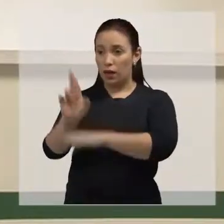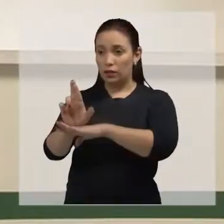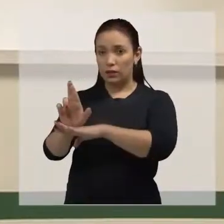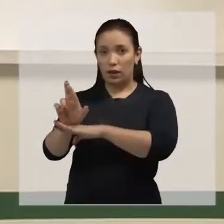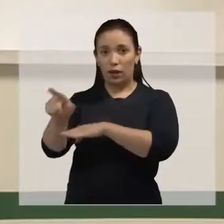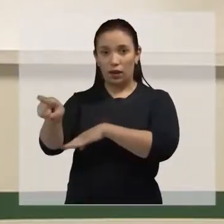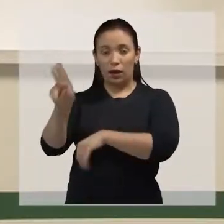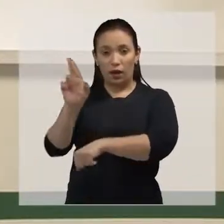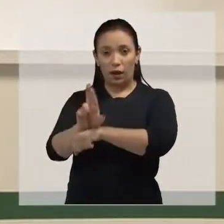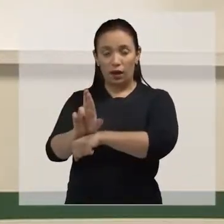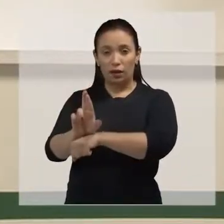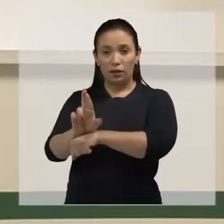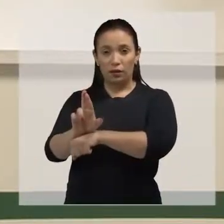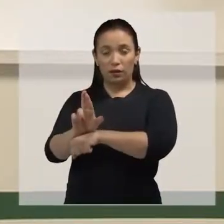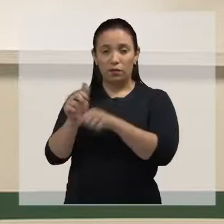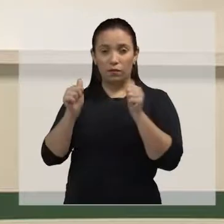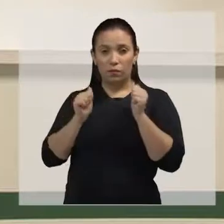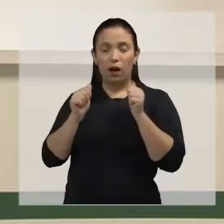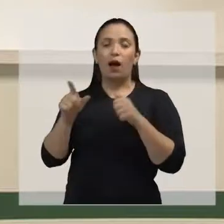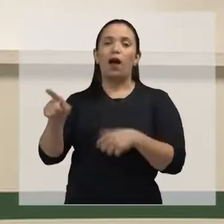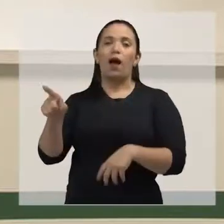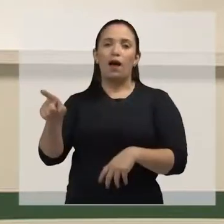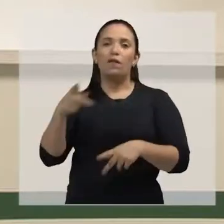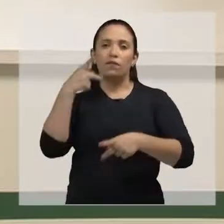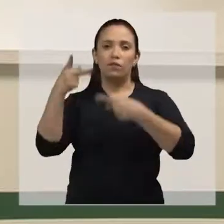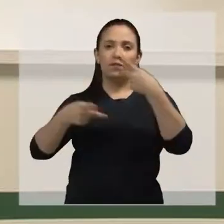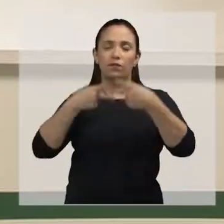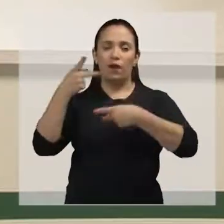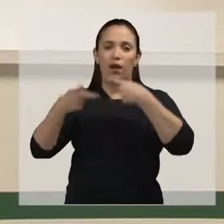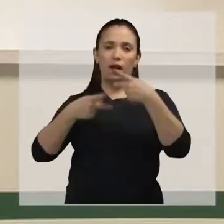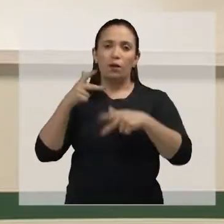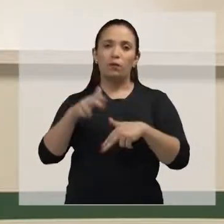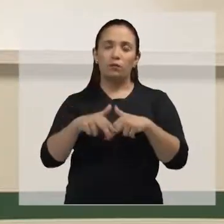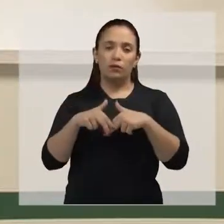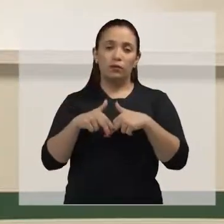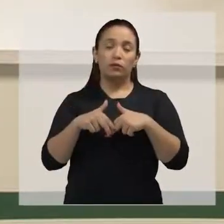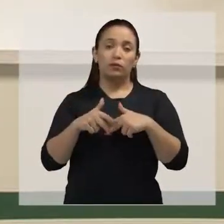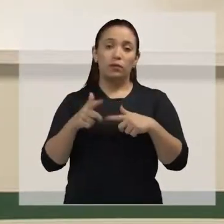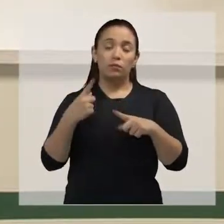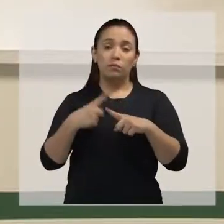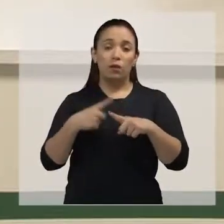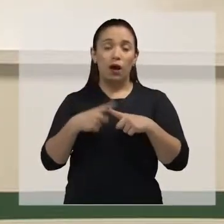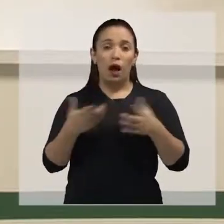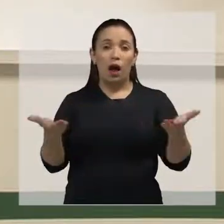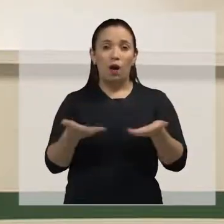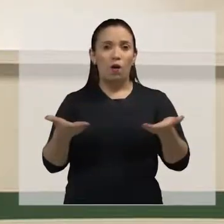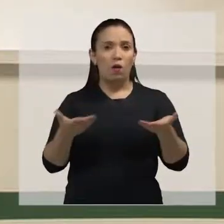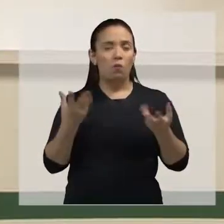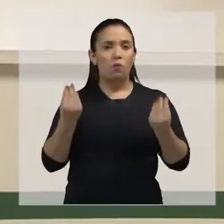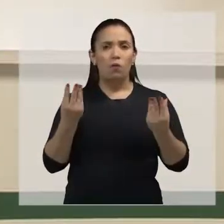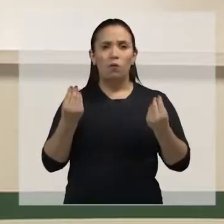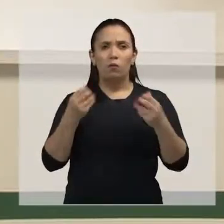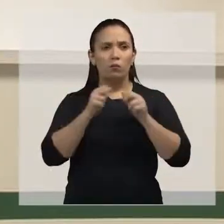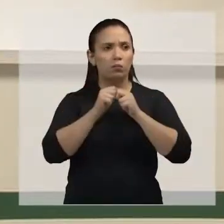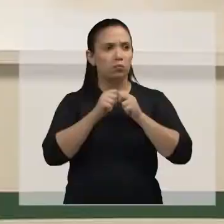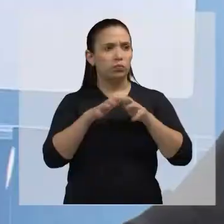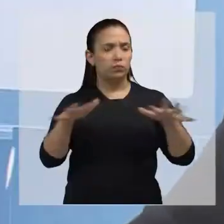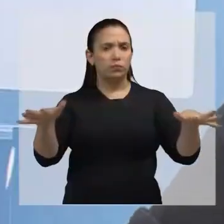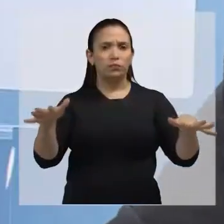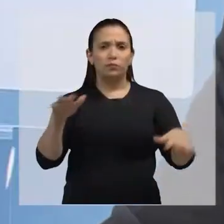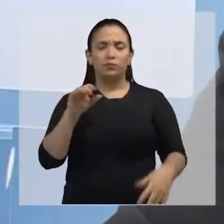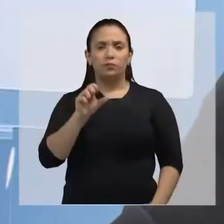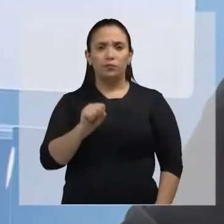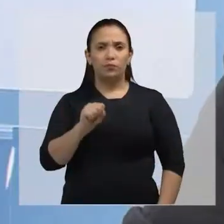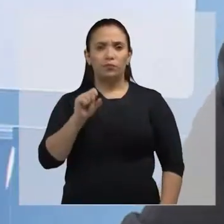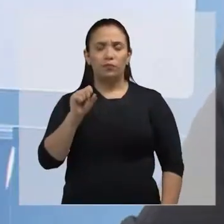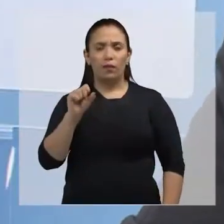Então, eu não gostei também não. Mas por que é que ele fez isso? Porque tá demais, Luiz, né? O Supremo Tribunal